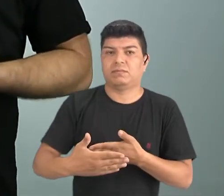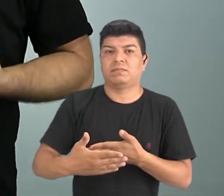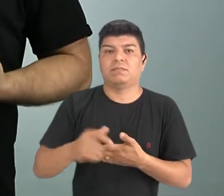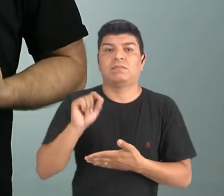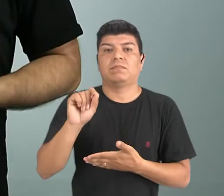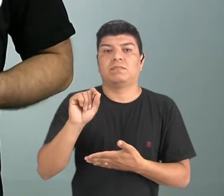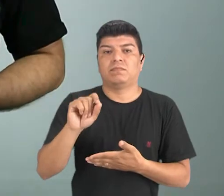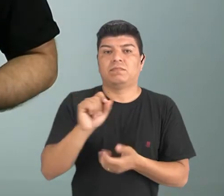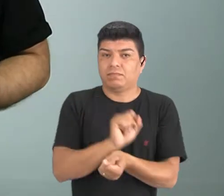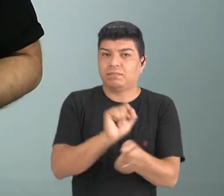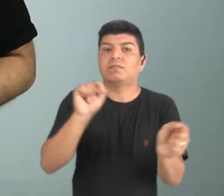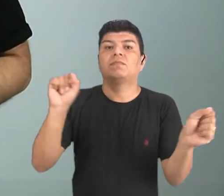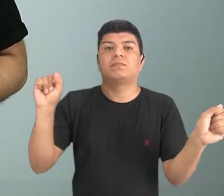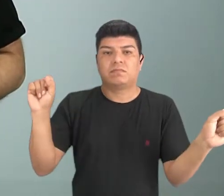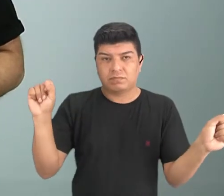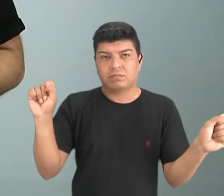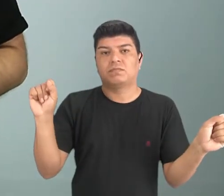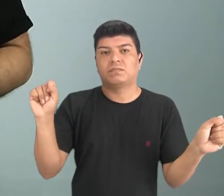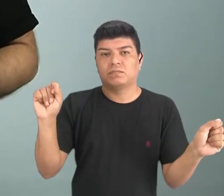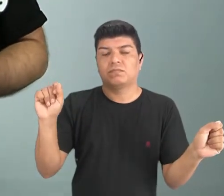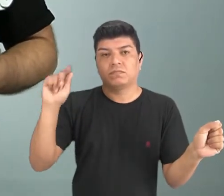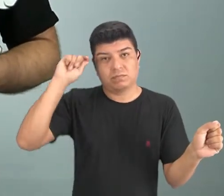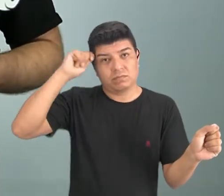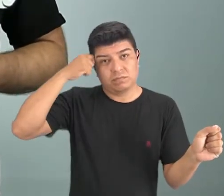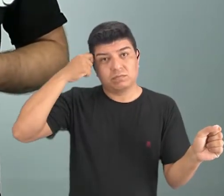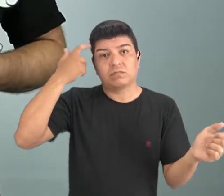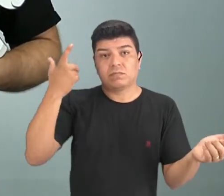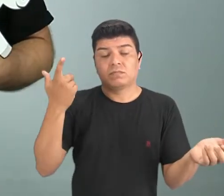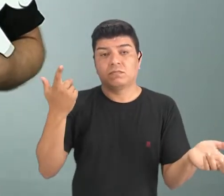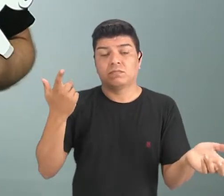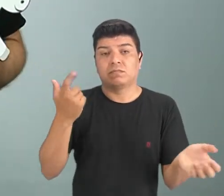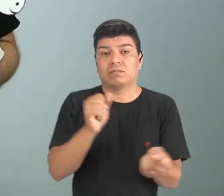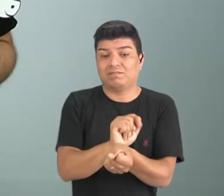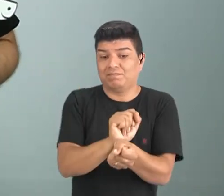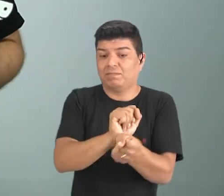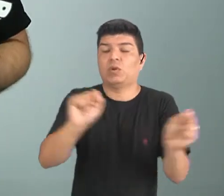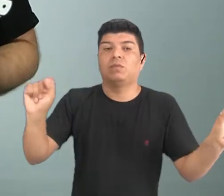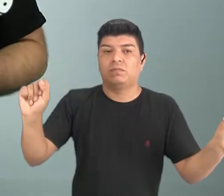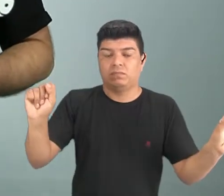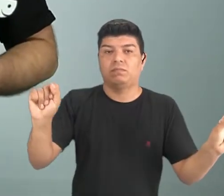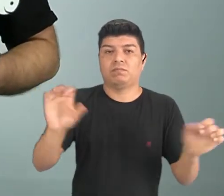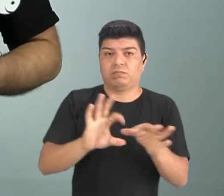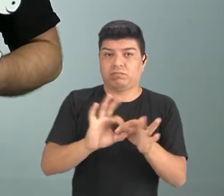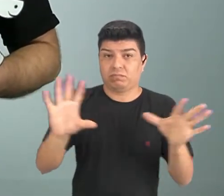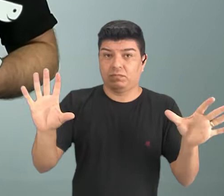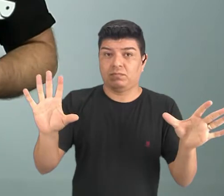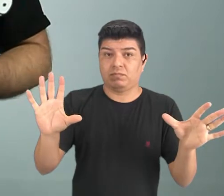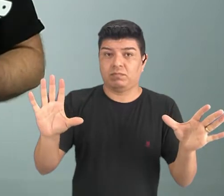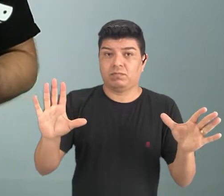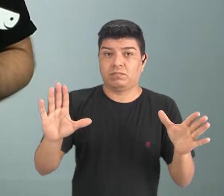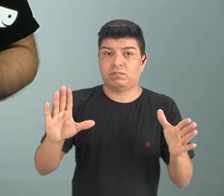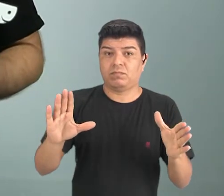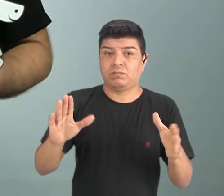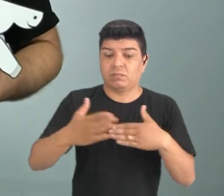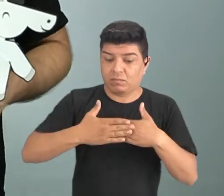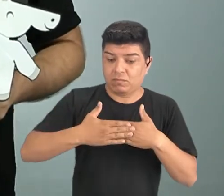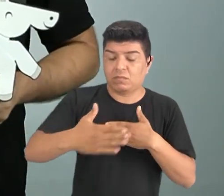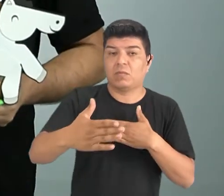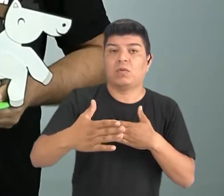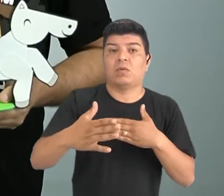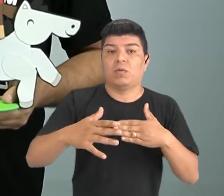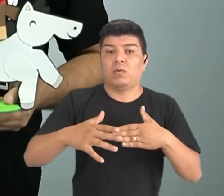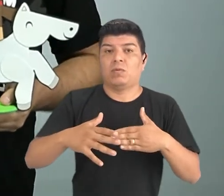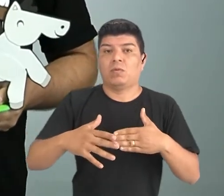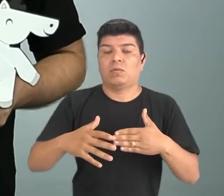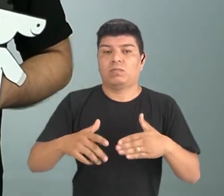foram libertos. Eles foram libertos, né? Eles foram libertos de serem escravos. Aí começou uma nova luta, que essa